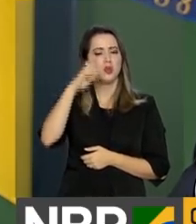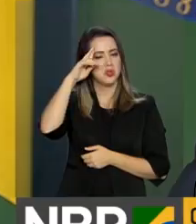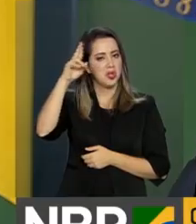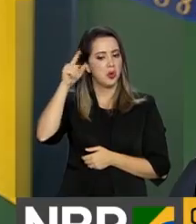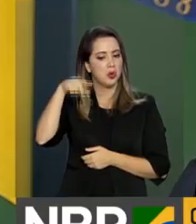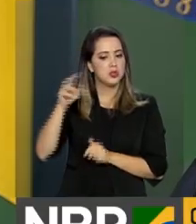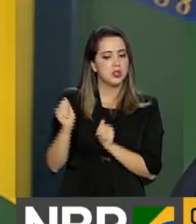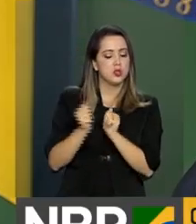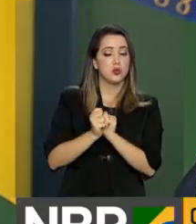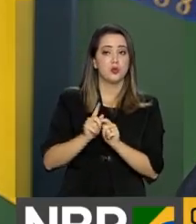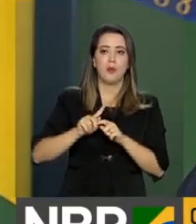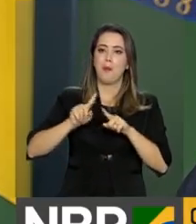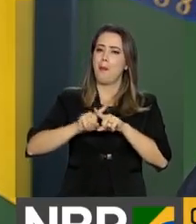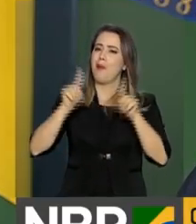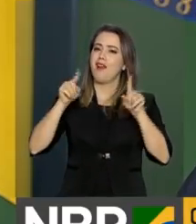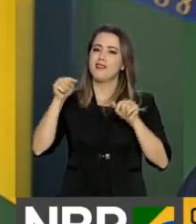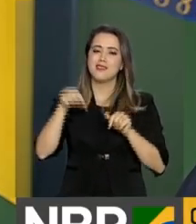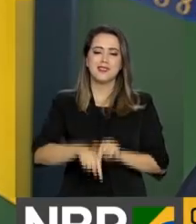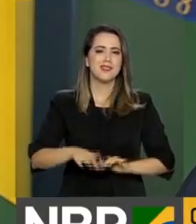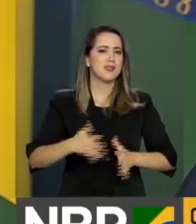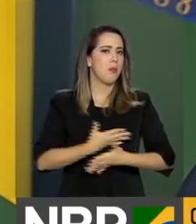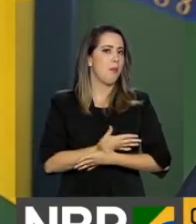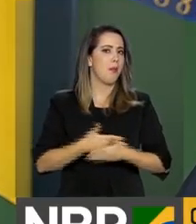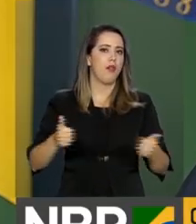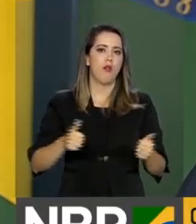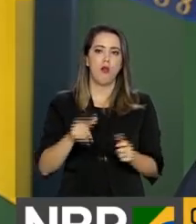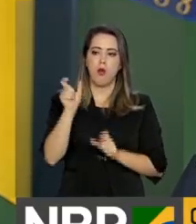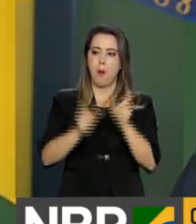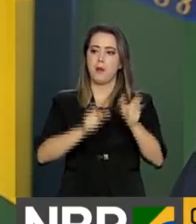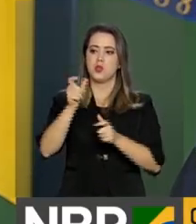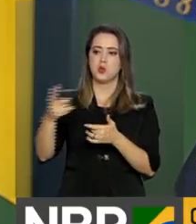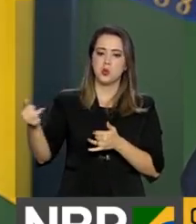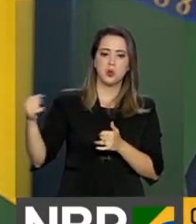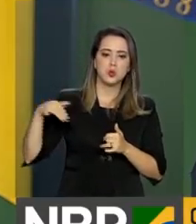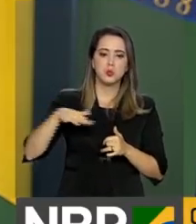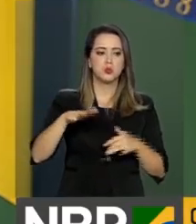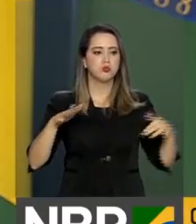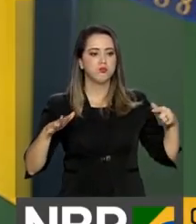foi o mais pleno de autoridades do Legislativo, do Executivo,